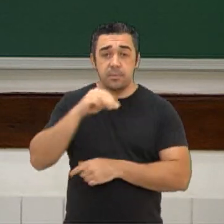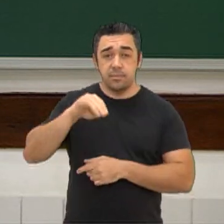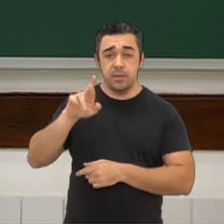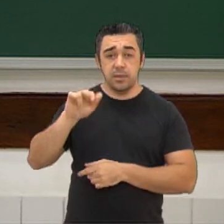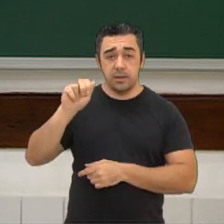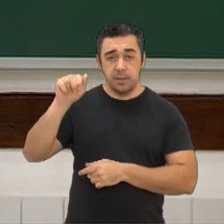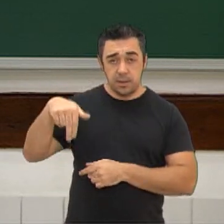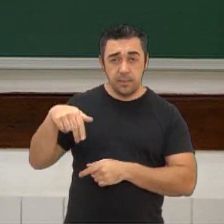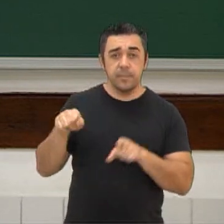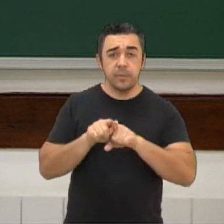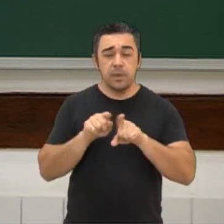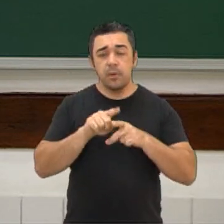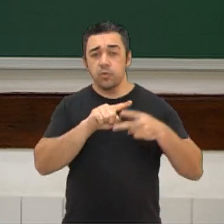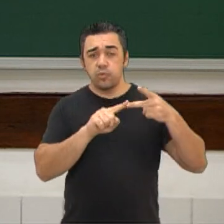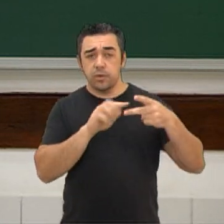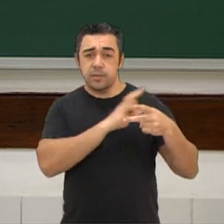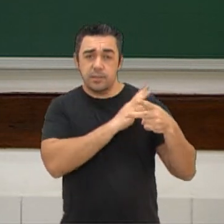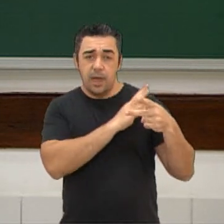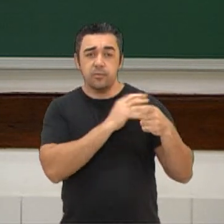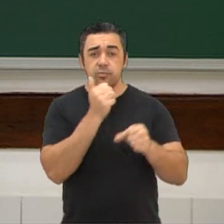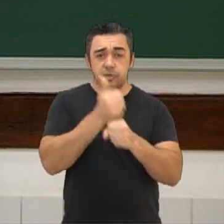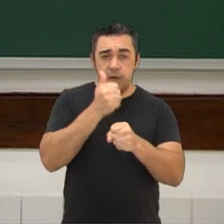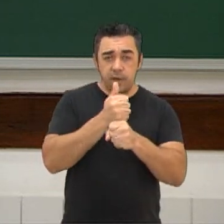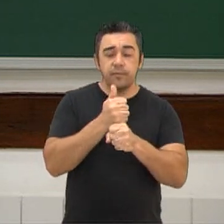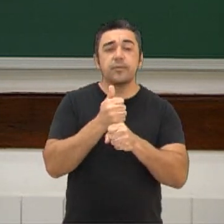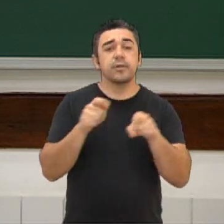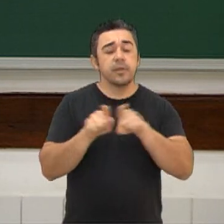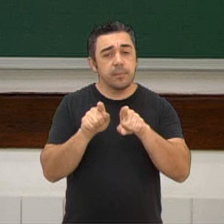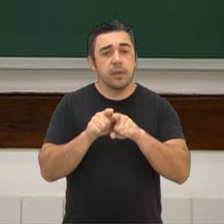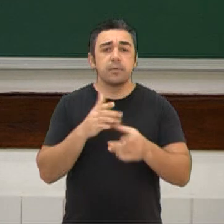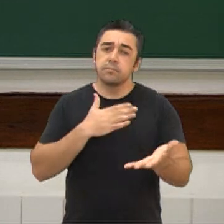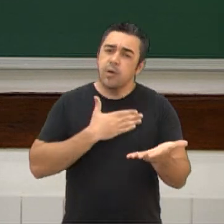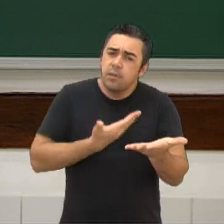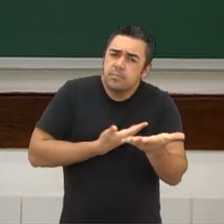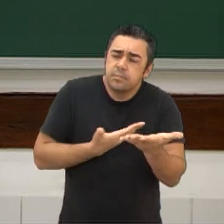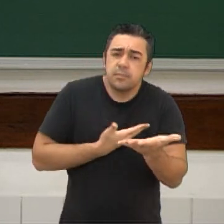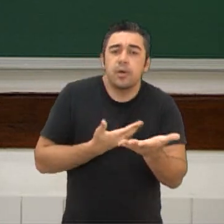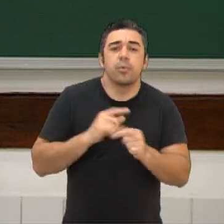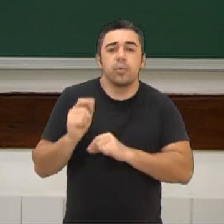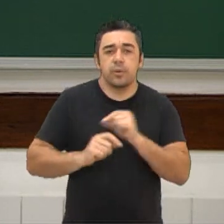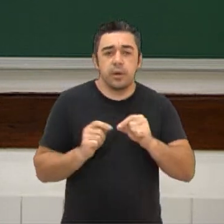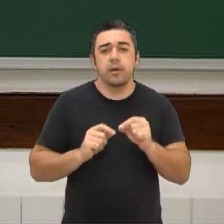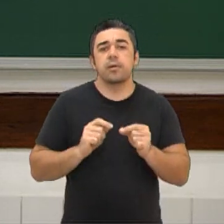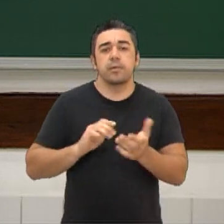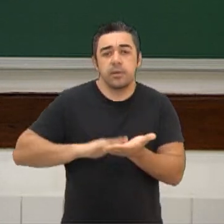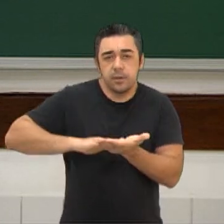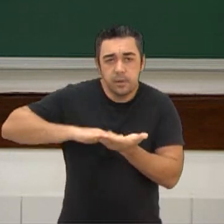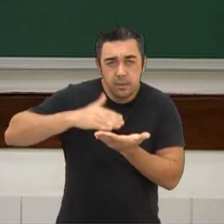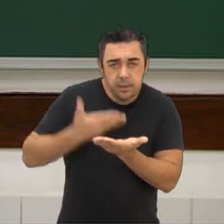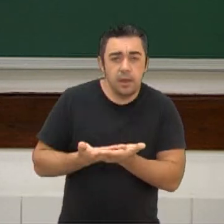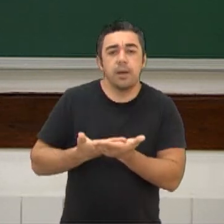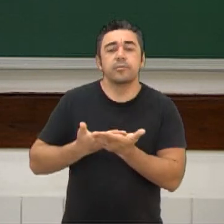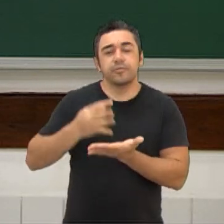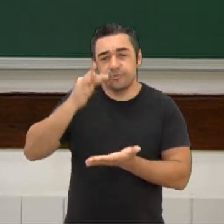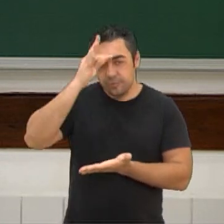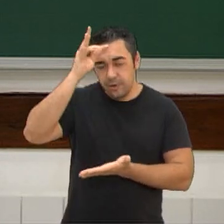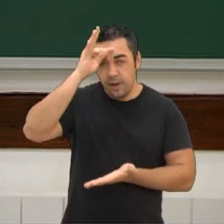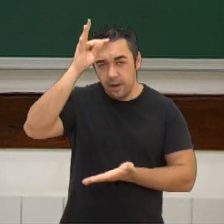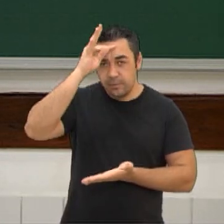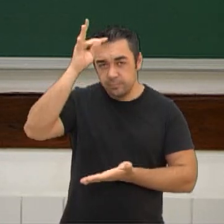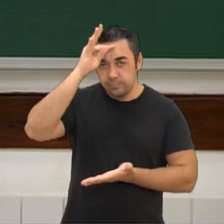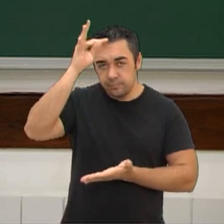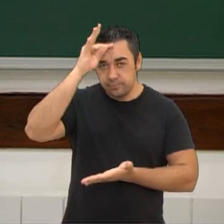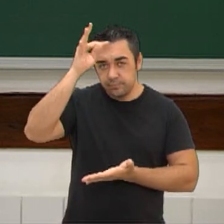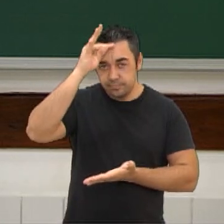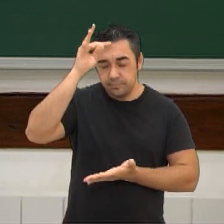gravação, agradeço ao Davi e a Beth também por todo o suporte técnico e ao meu querido, meu amigo, meu grande colega Tiago no